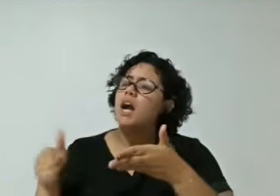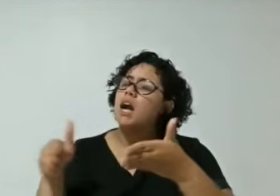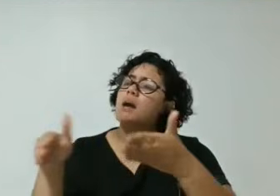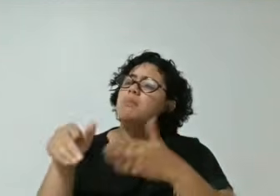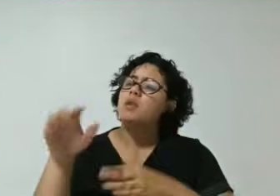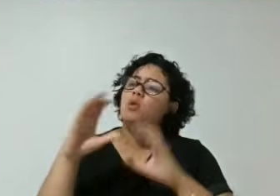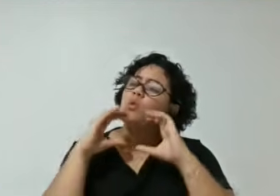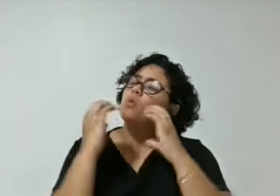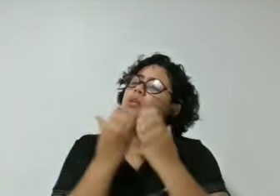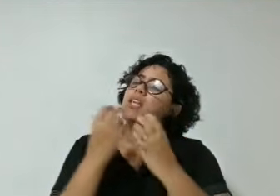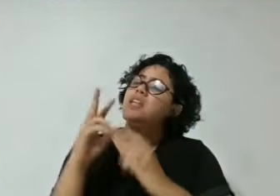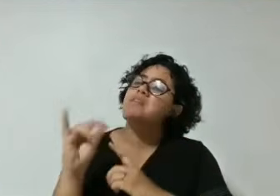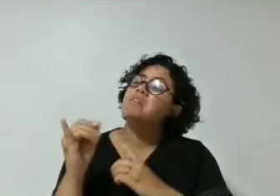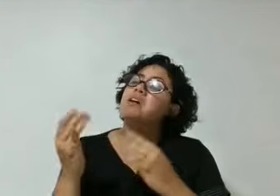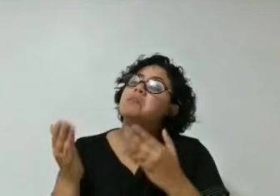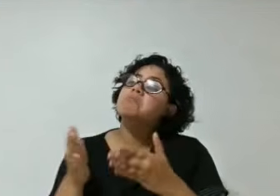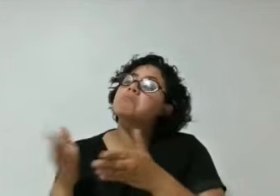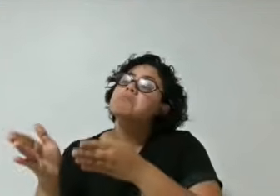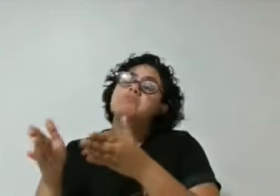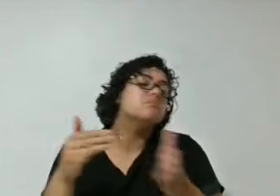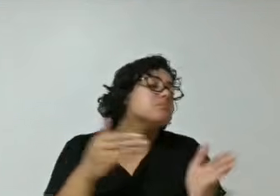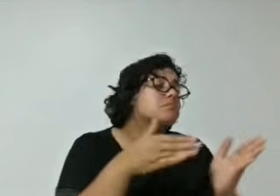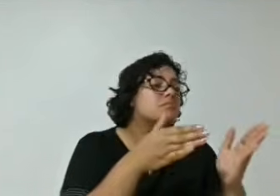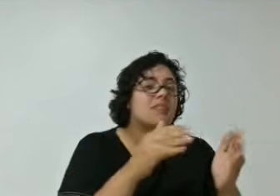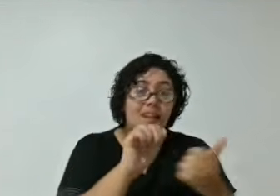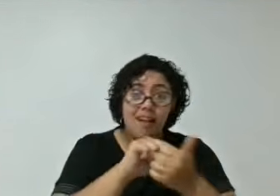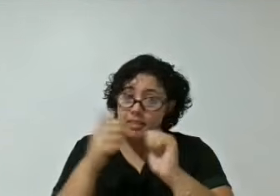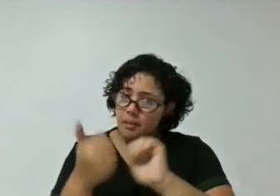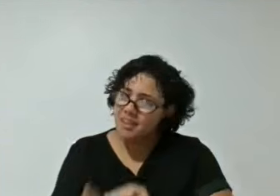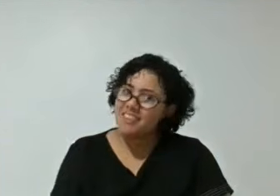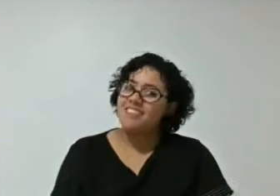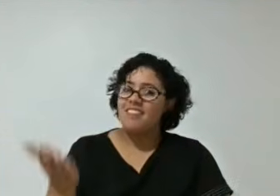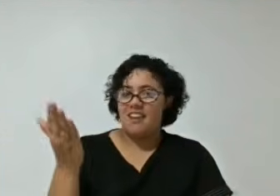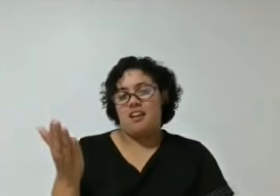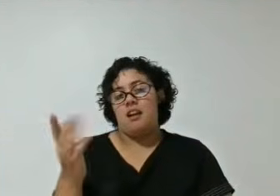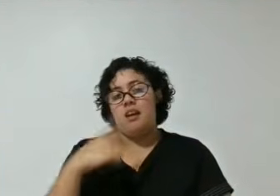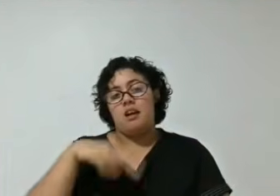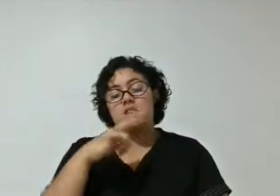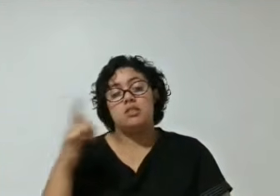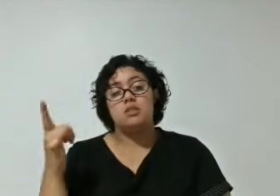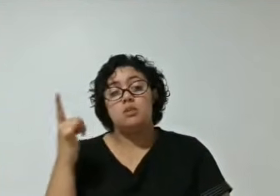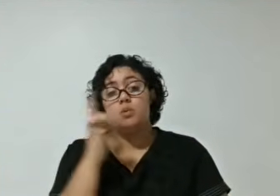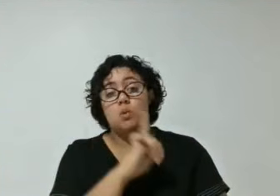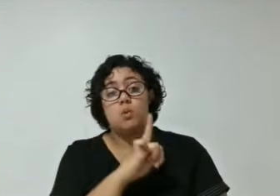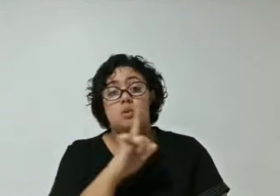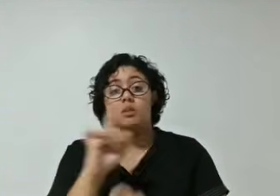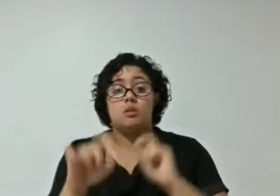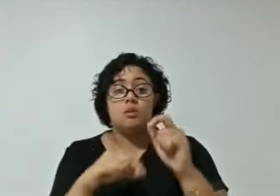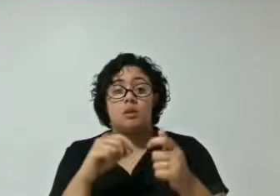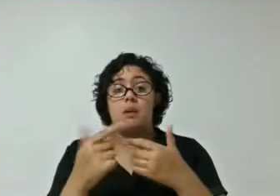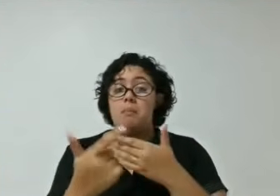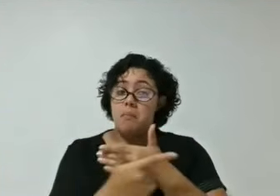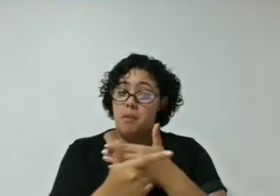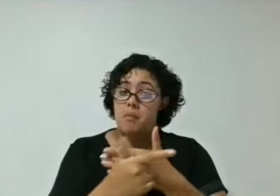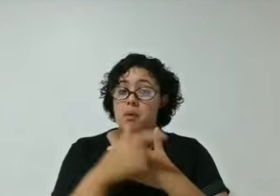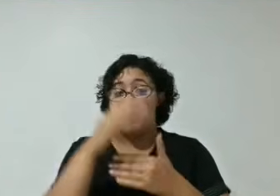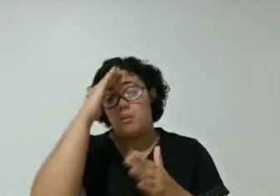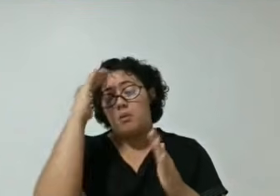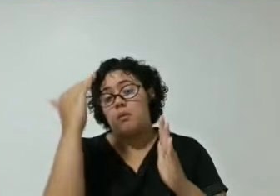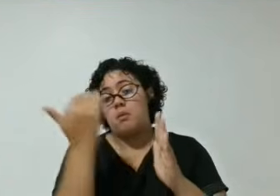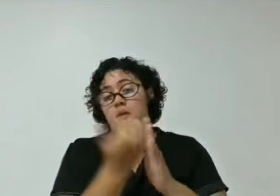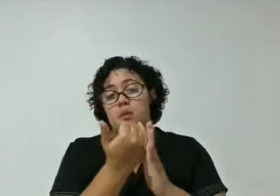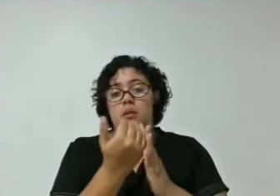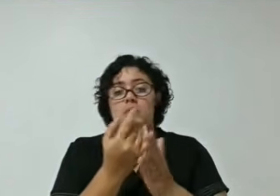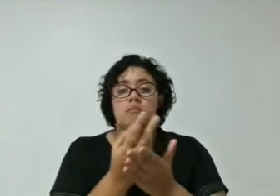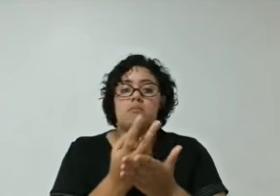se adaptar a ela também, para que a gente esteja fazendo o nosso papel de perdurar essa